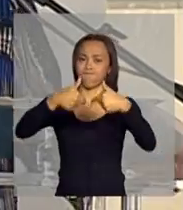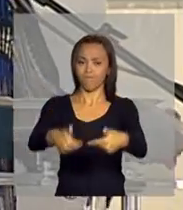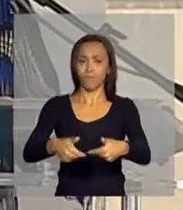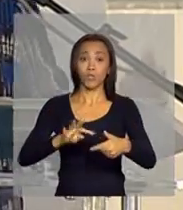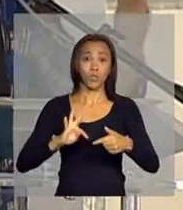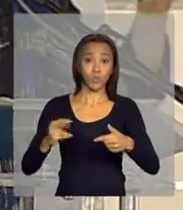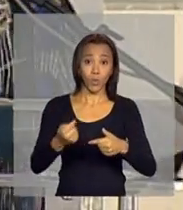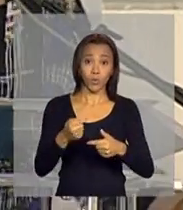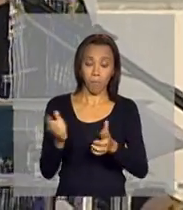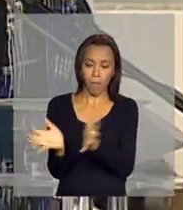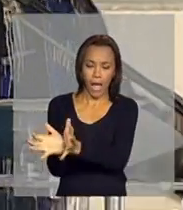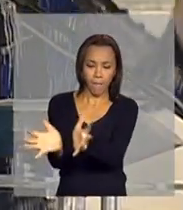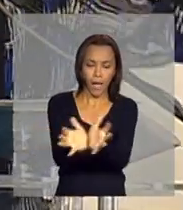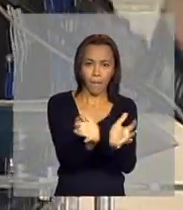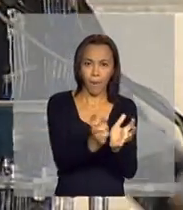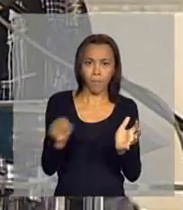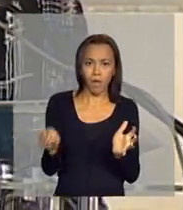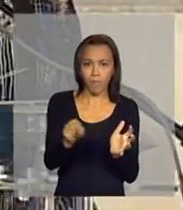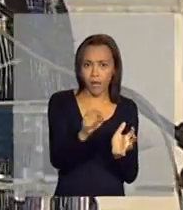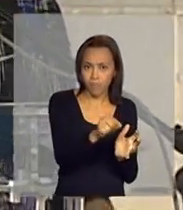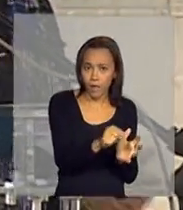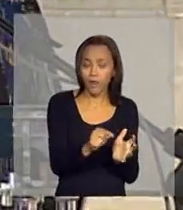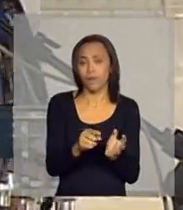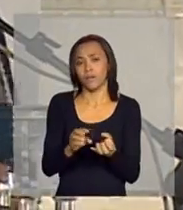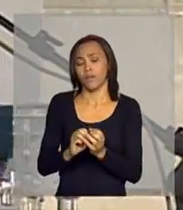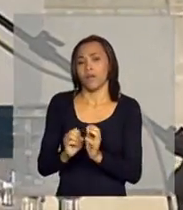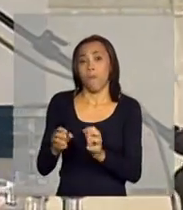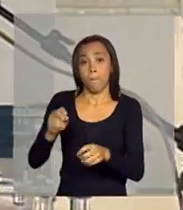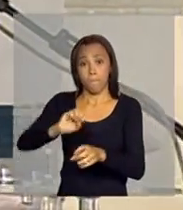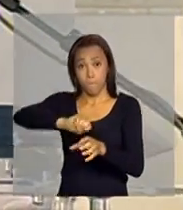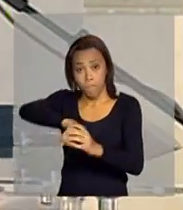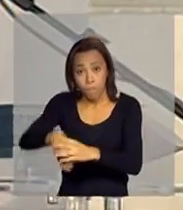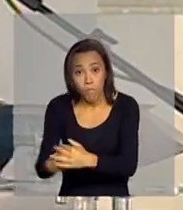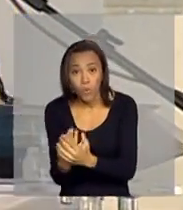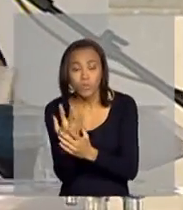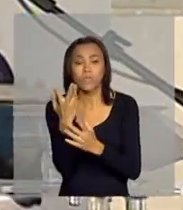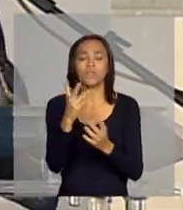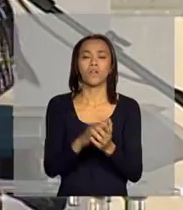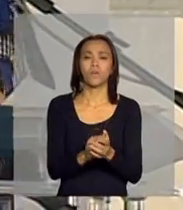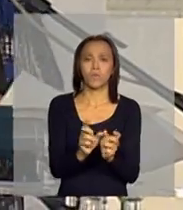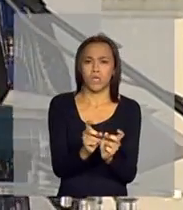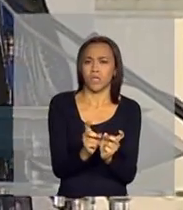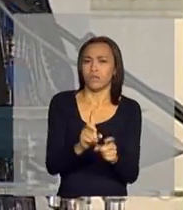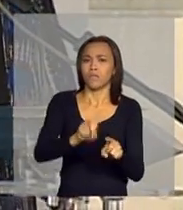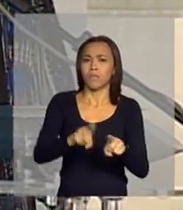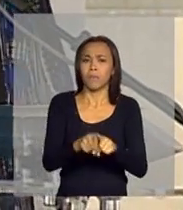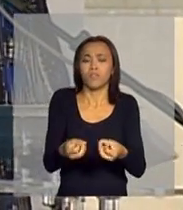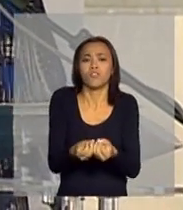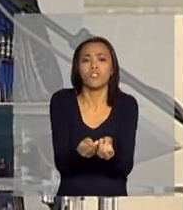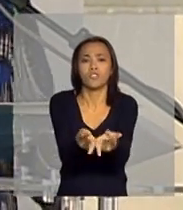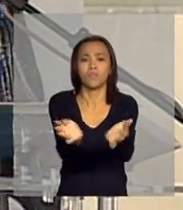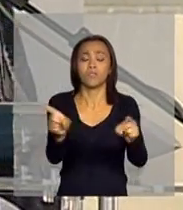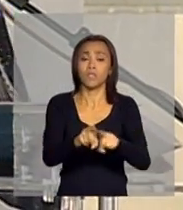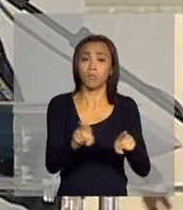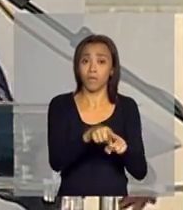processo de produção, distribuição e comercialização e também de